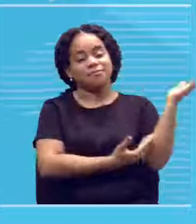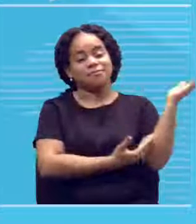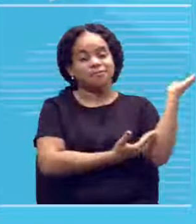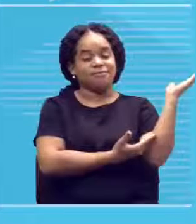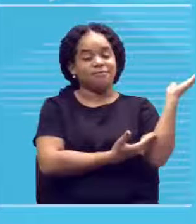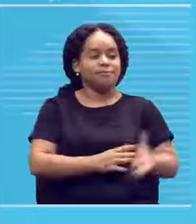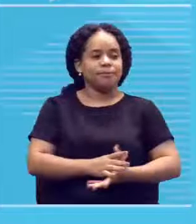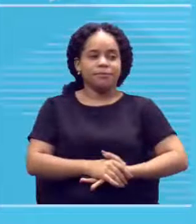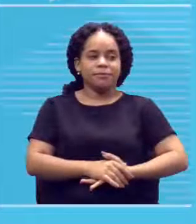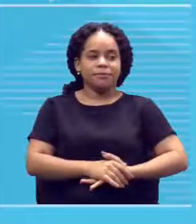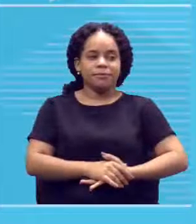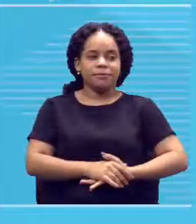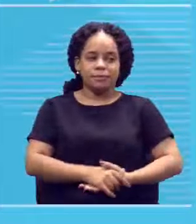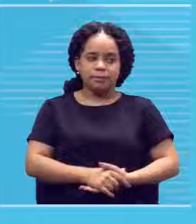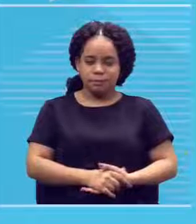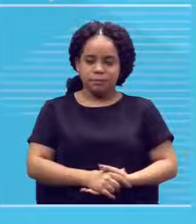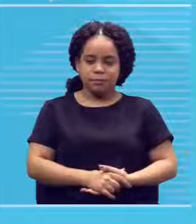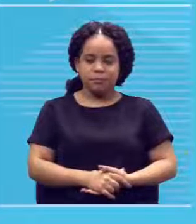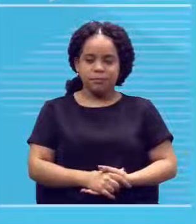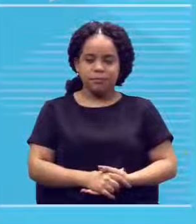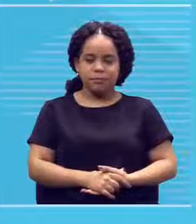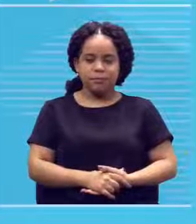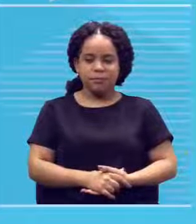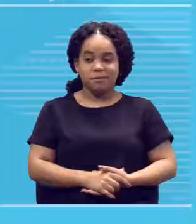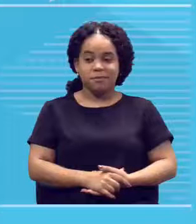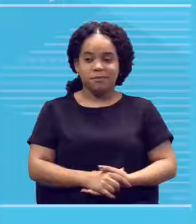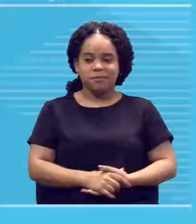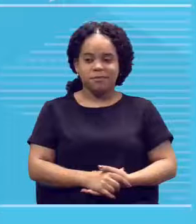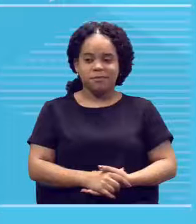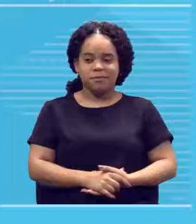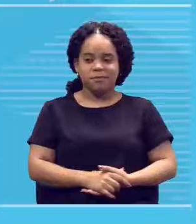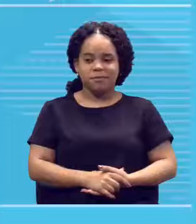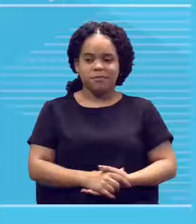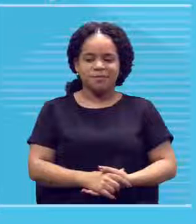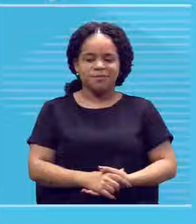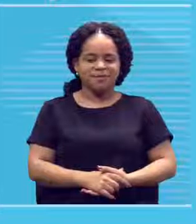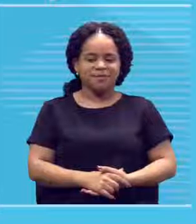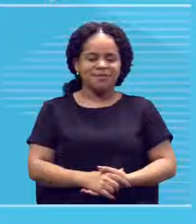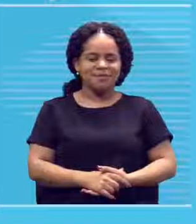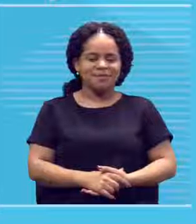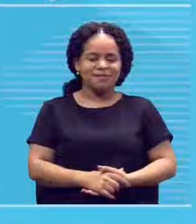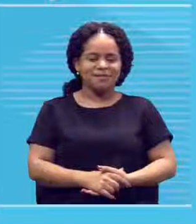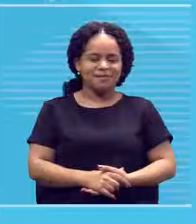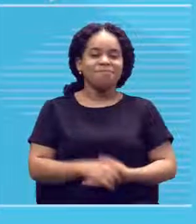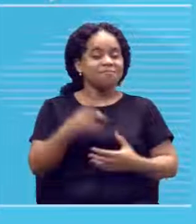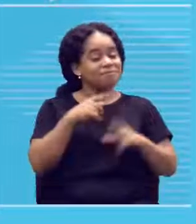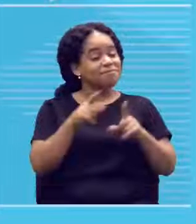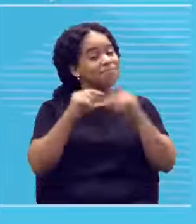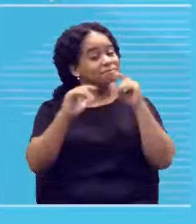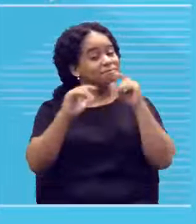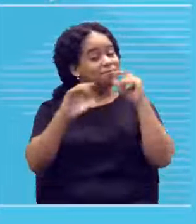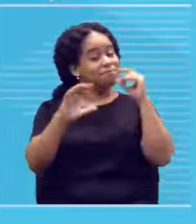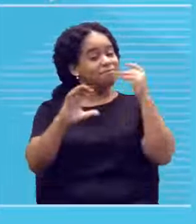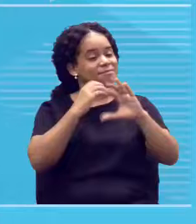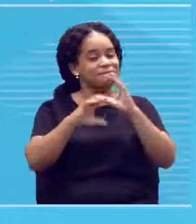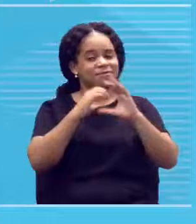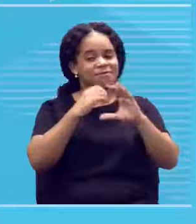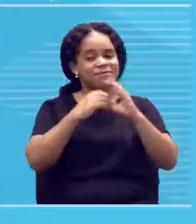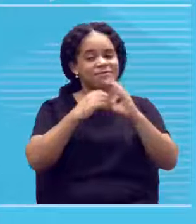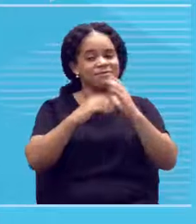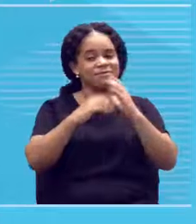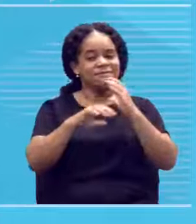a costume de levar preces ao céu em forma até de música né